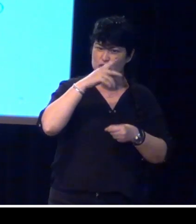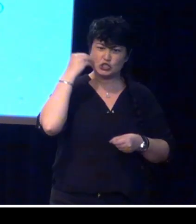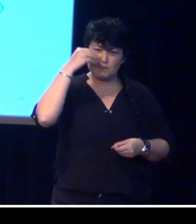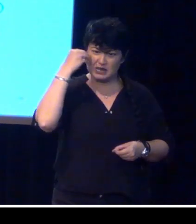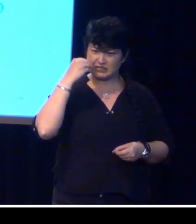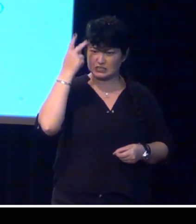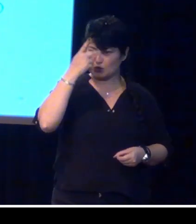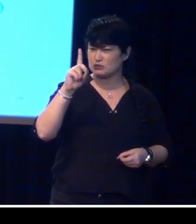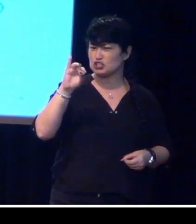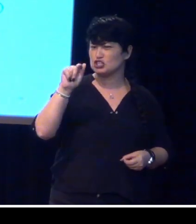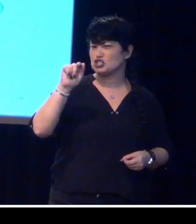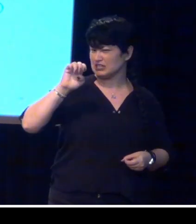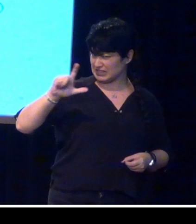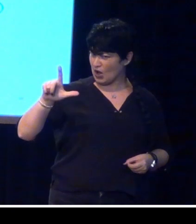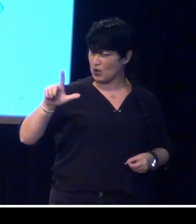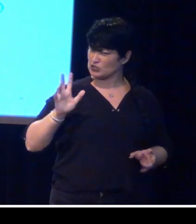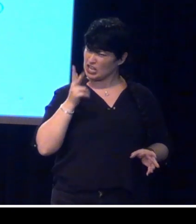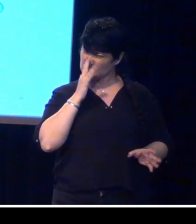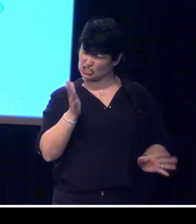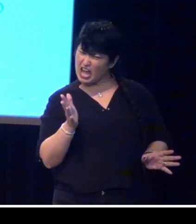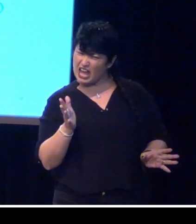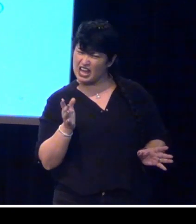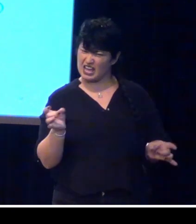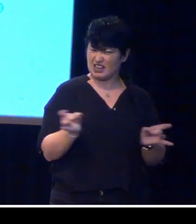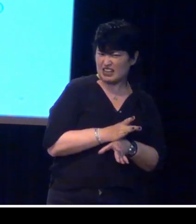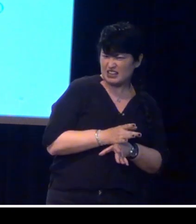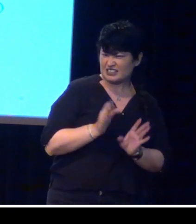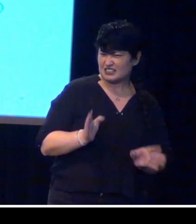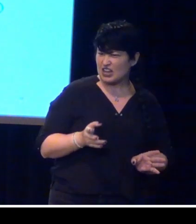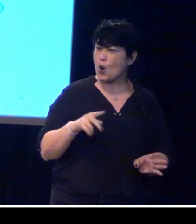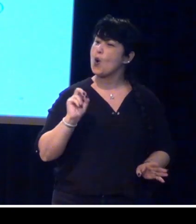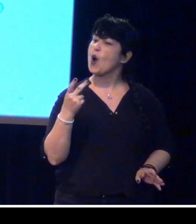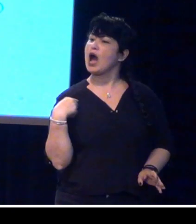experiências digital do cotidiano? Ou a gente acha que a